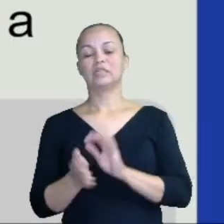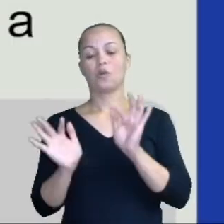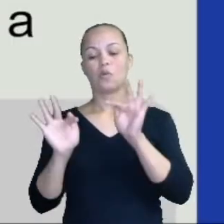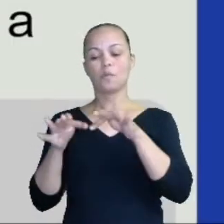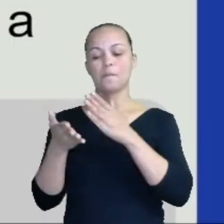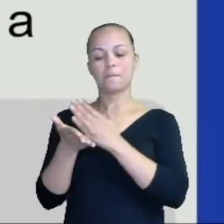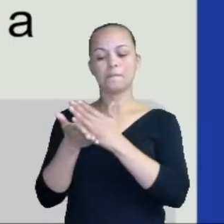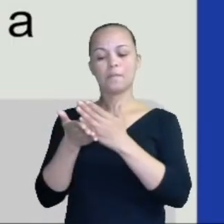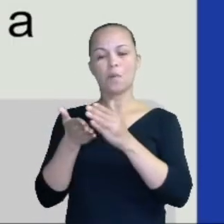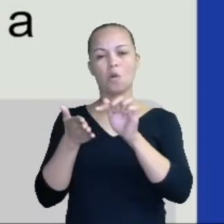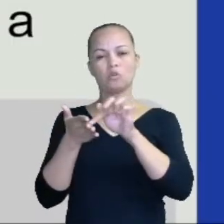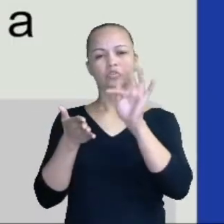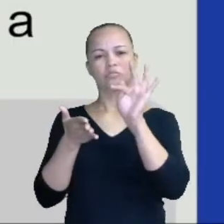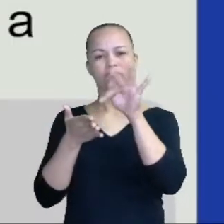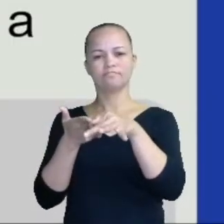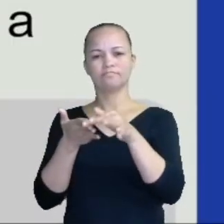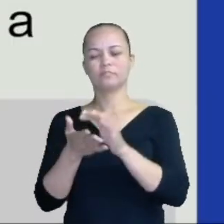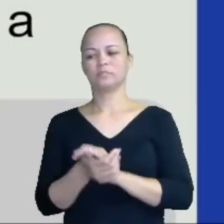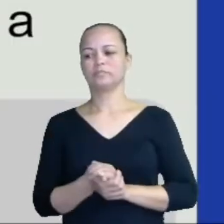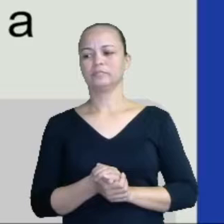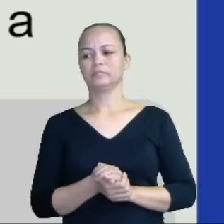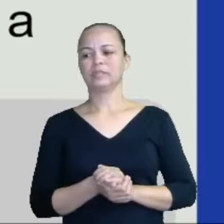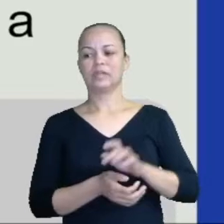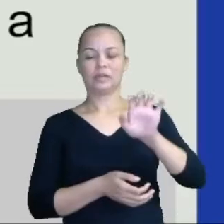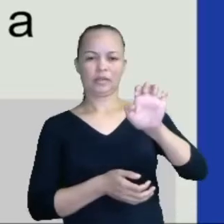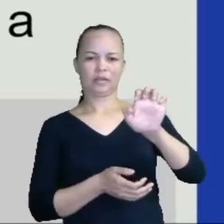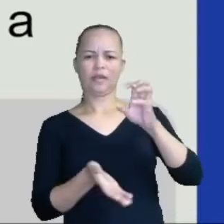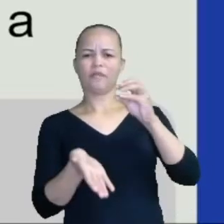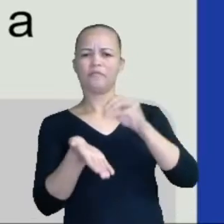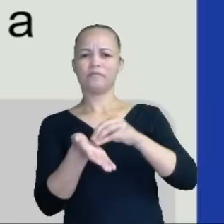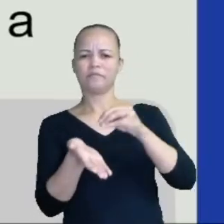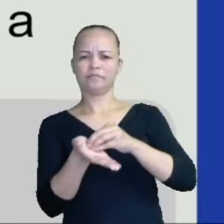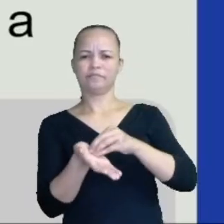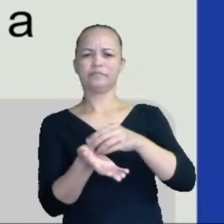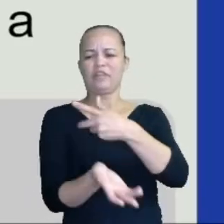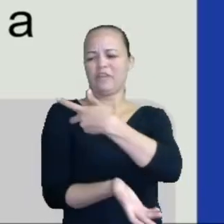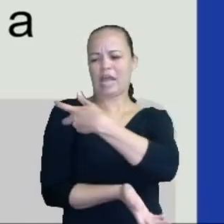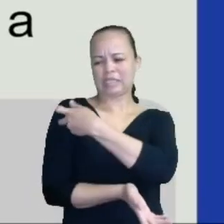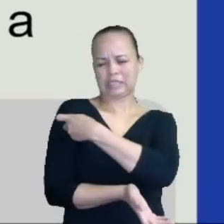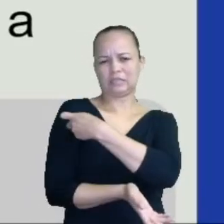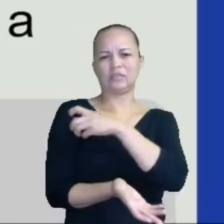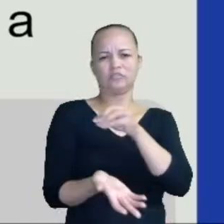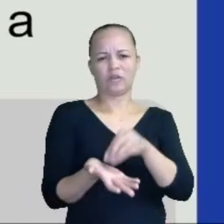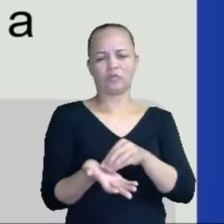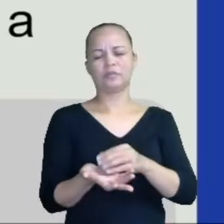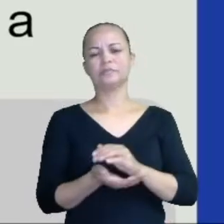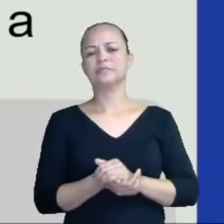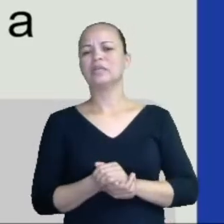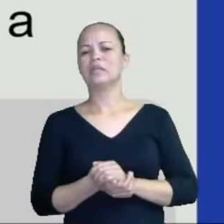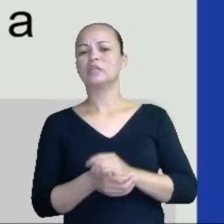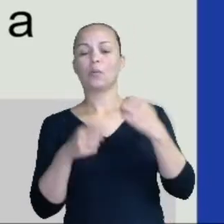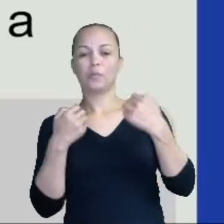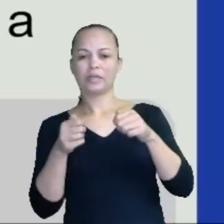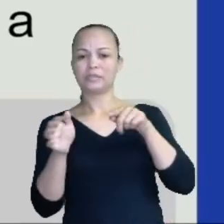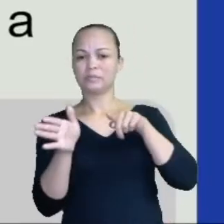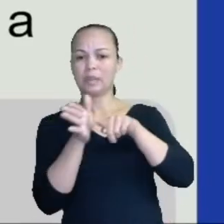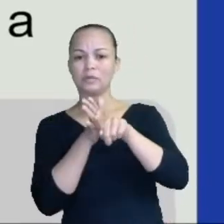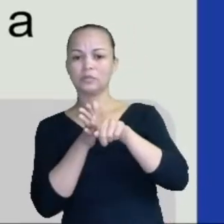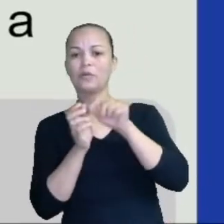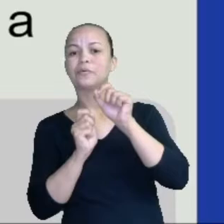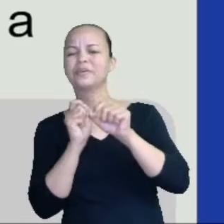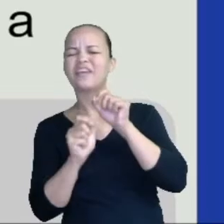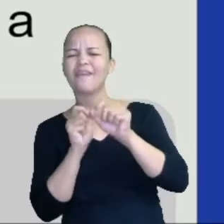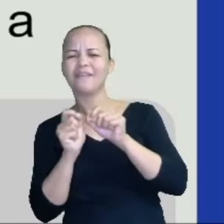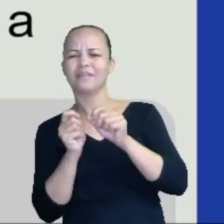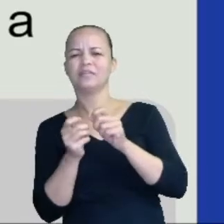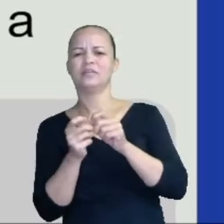Letra E. Faltam vacinas. Para eu encontrar o sujeito, eu sempre vou ter que fazer a pergunta quem ao verbo, ou seja,